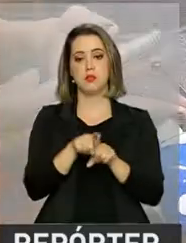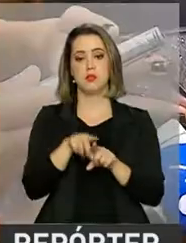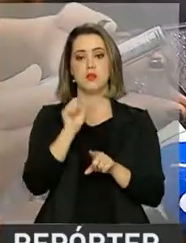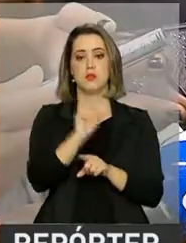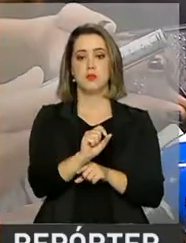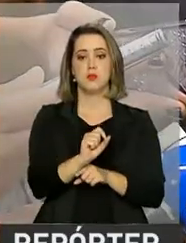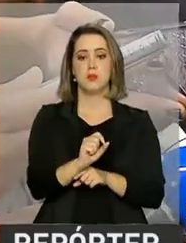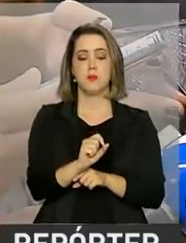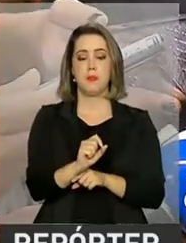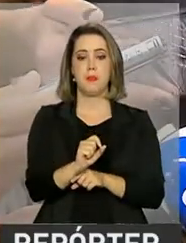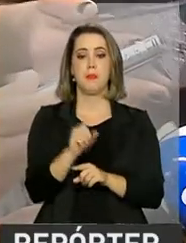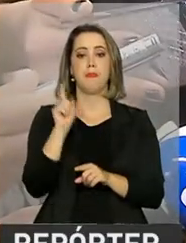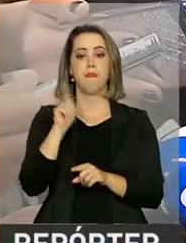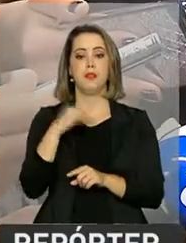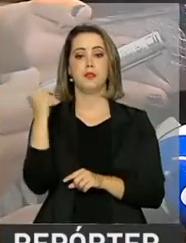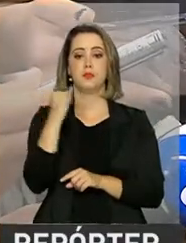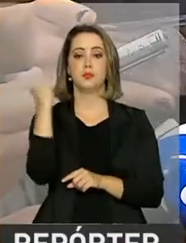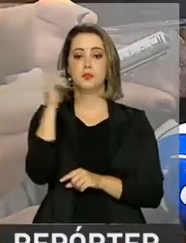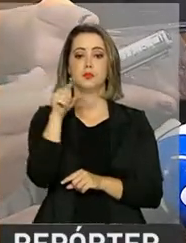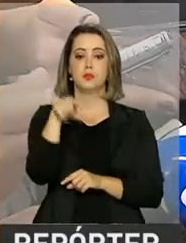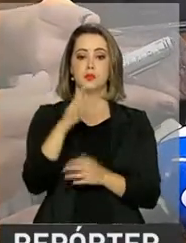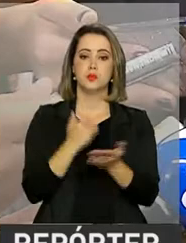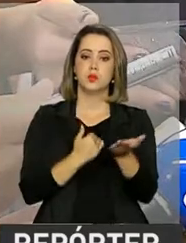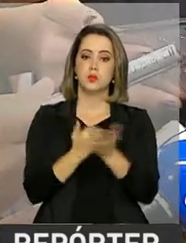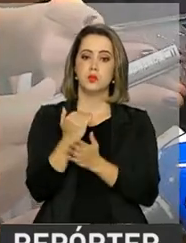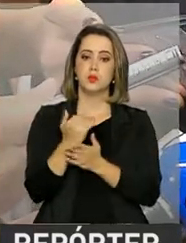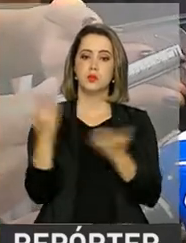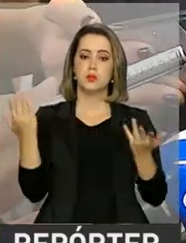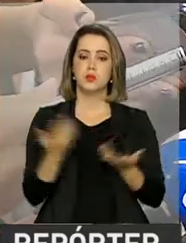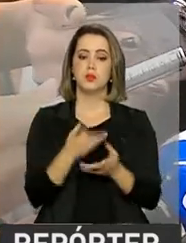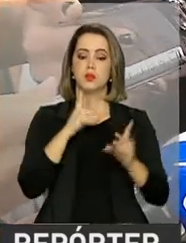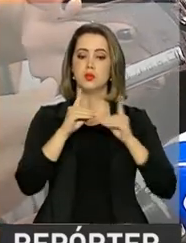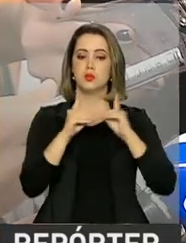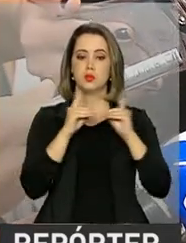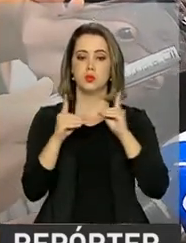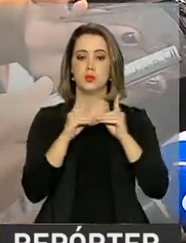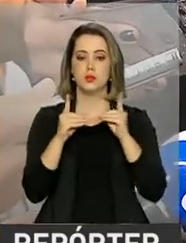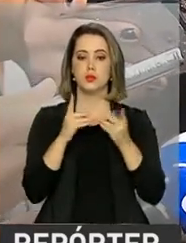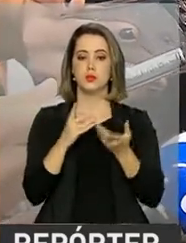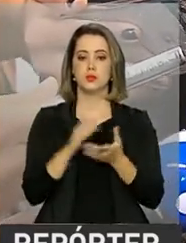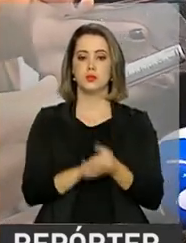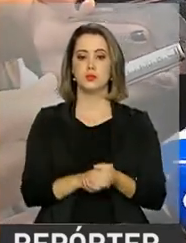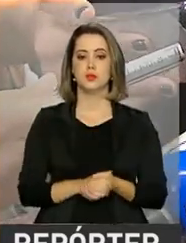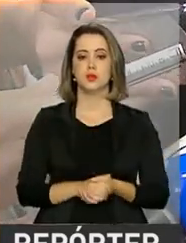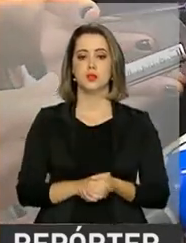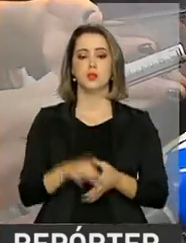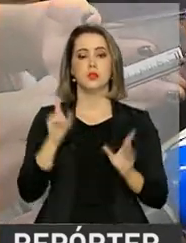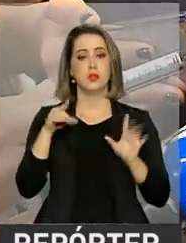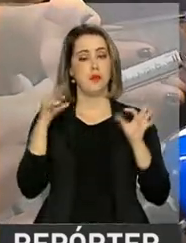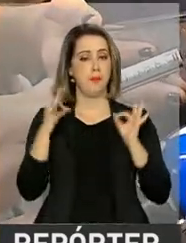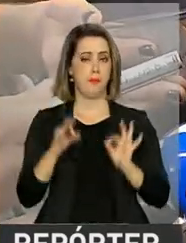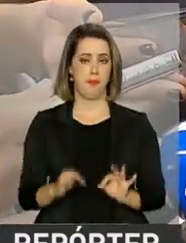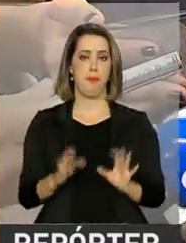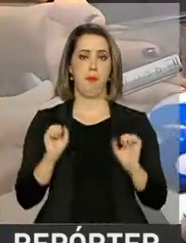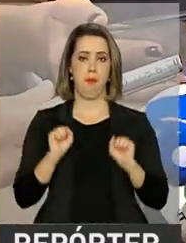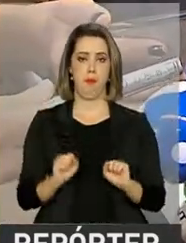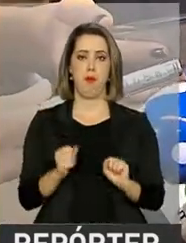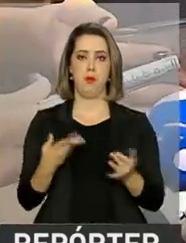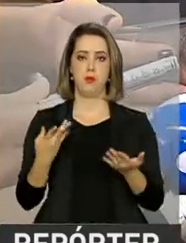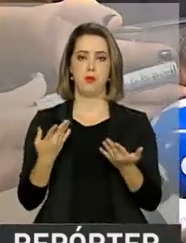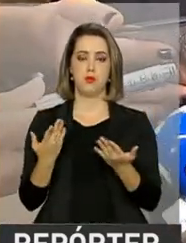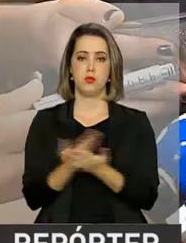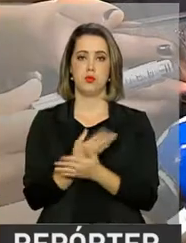parlamentares. É importante colocar que se inicia agora um processo de discussão, né? É perfeitamente possível que o texto